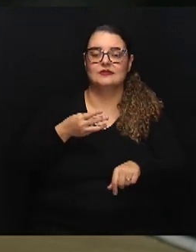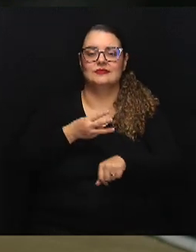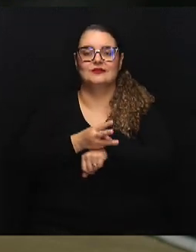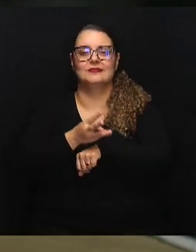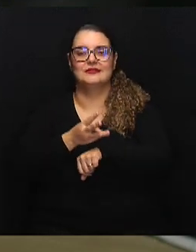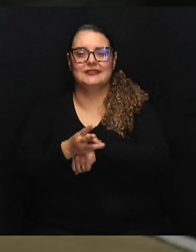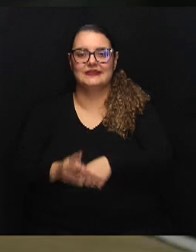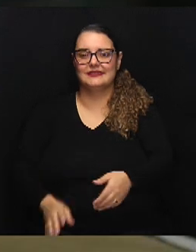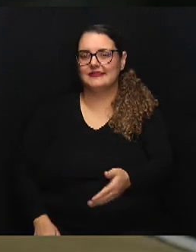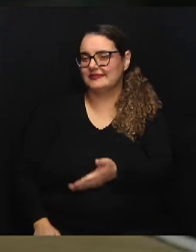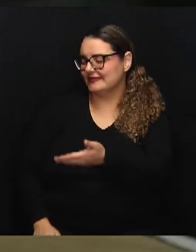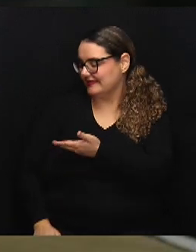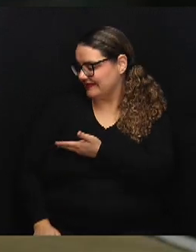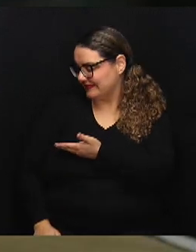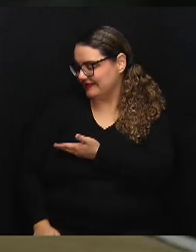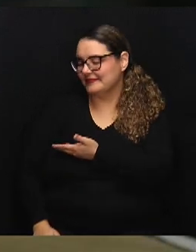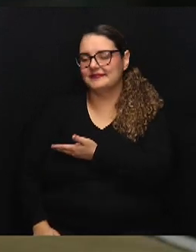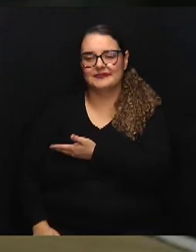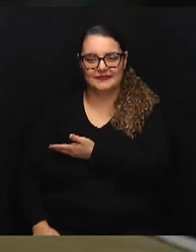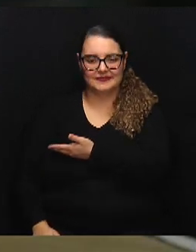que já está na sua tela,